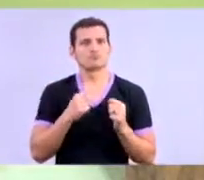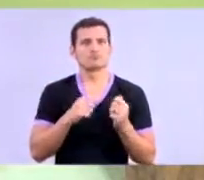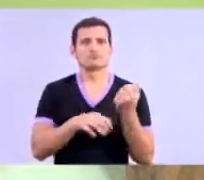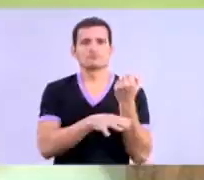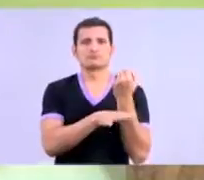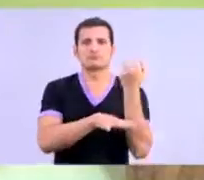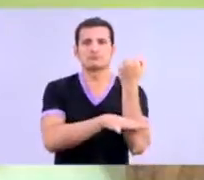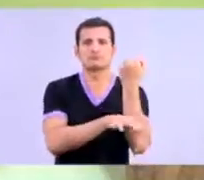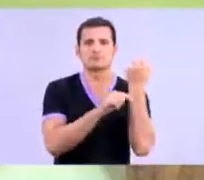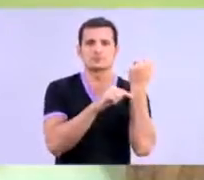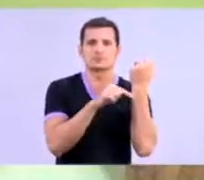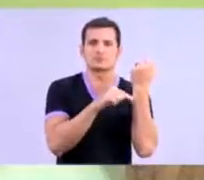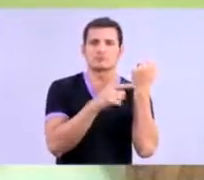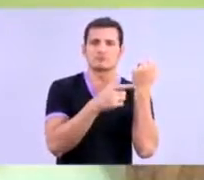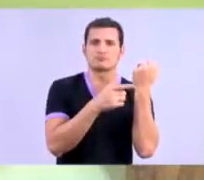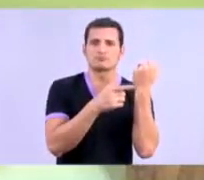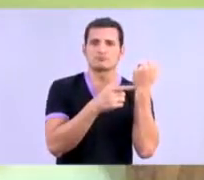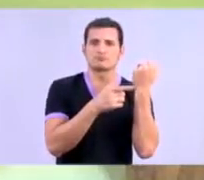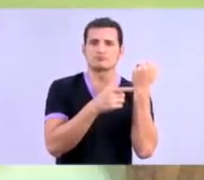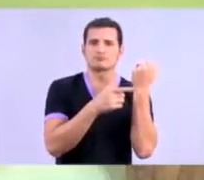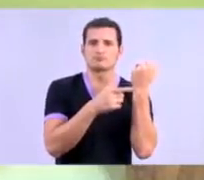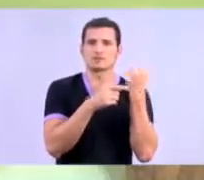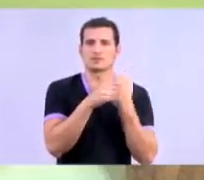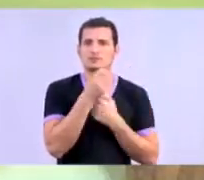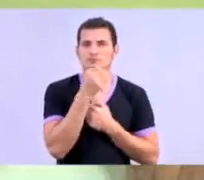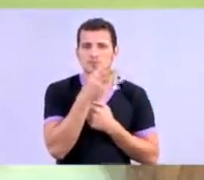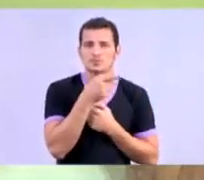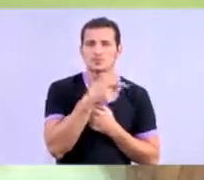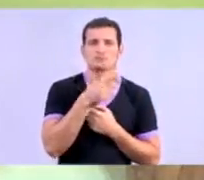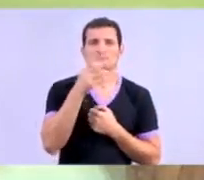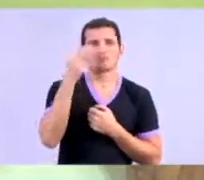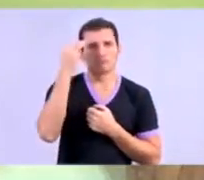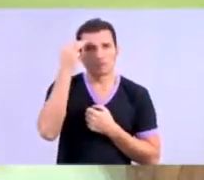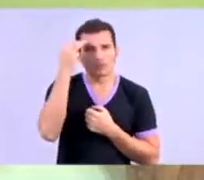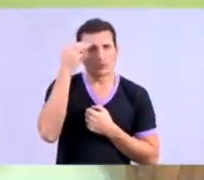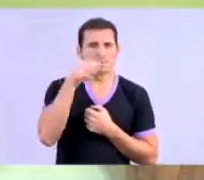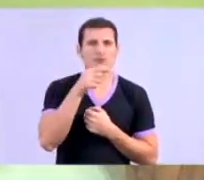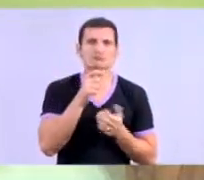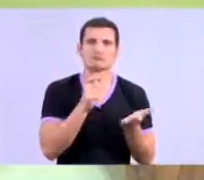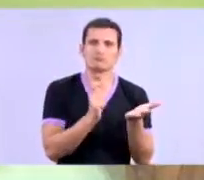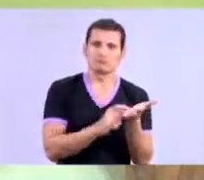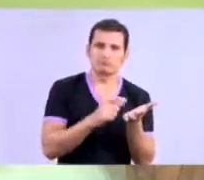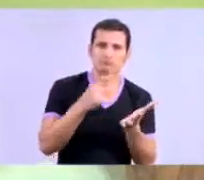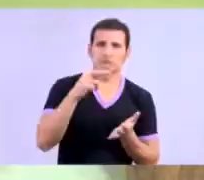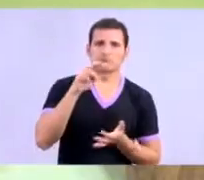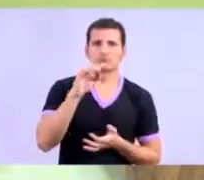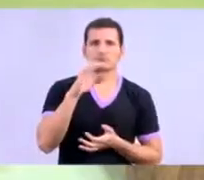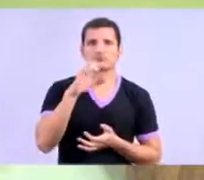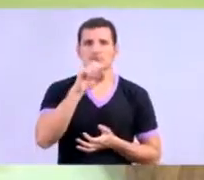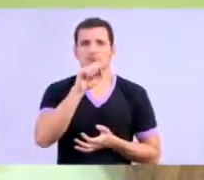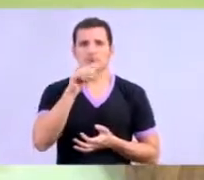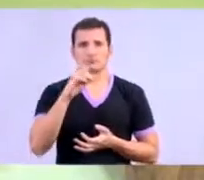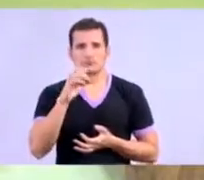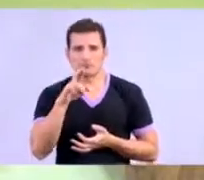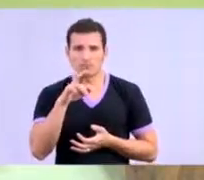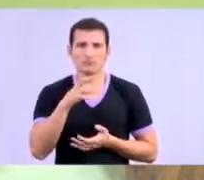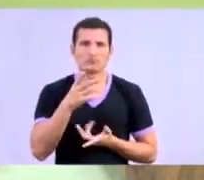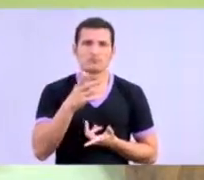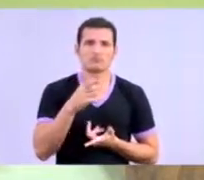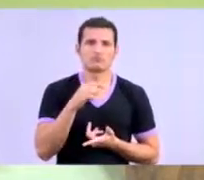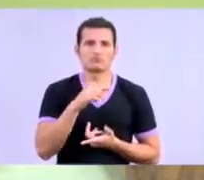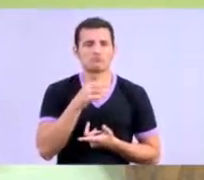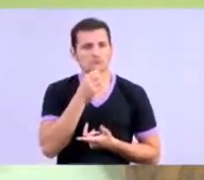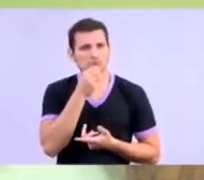uma potência muito boa, tem bastante memória, um bom processador, né? Ou seja,